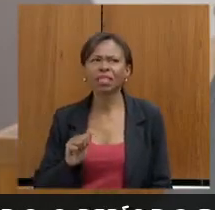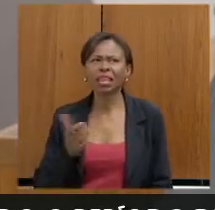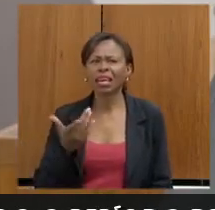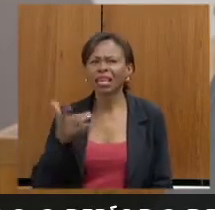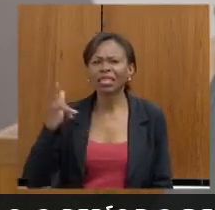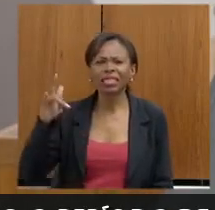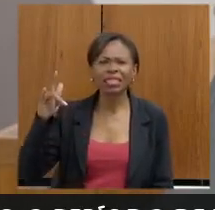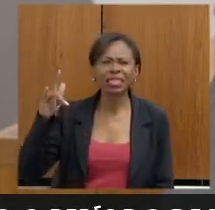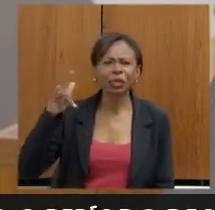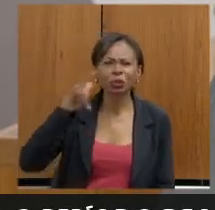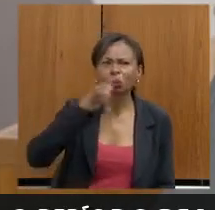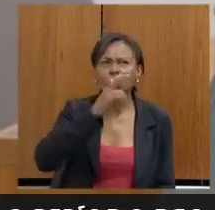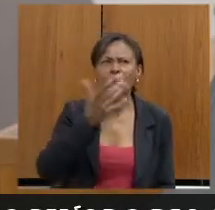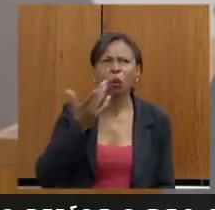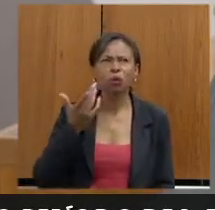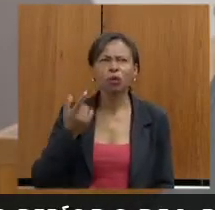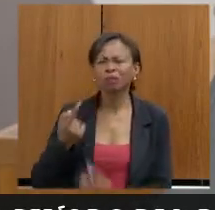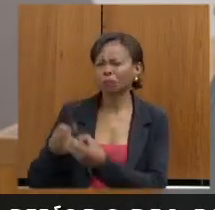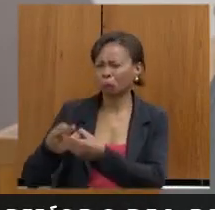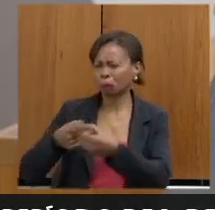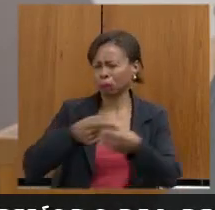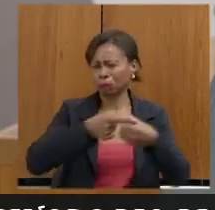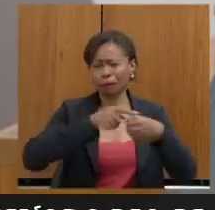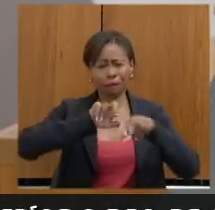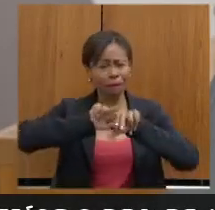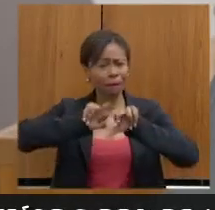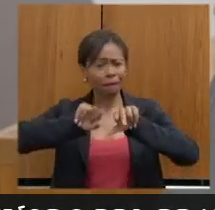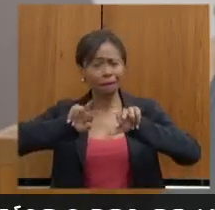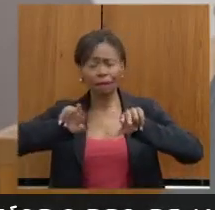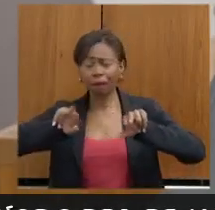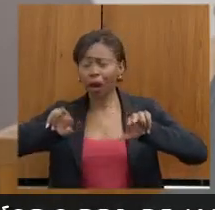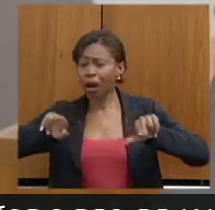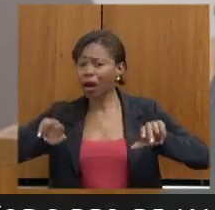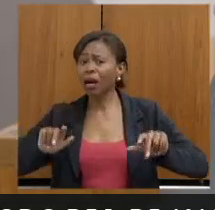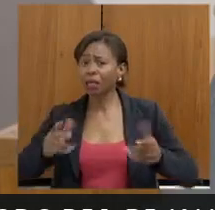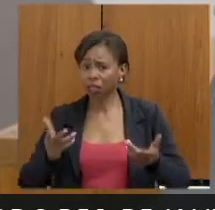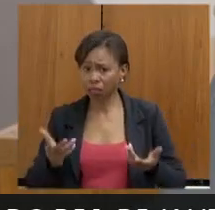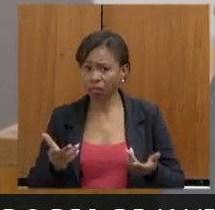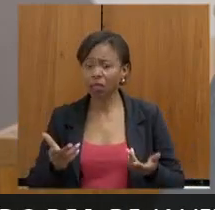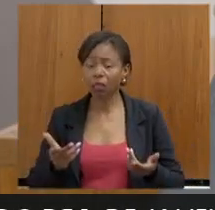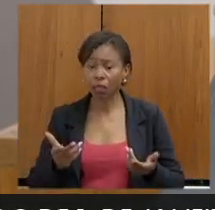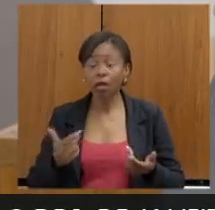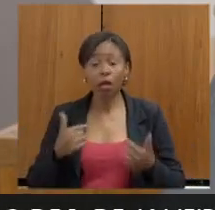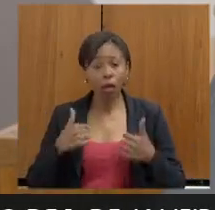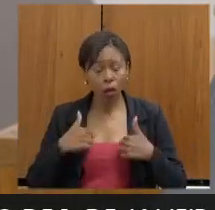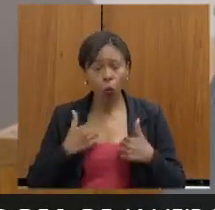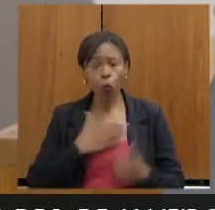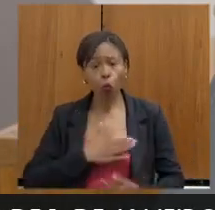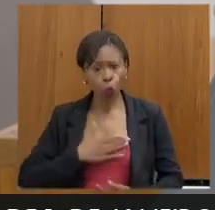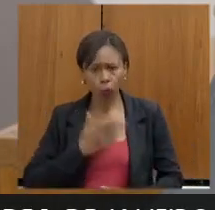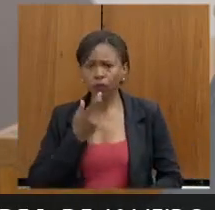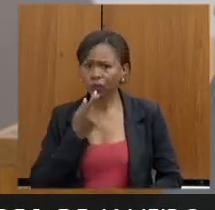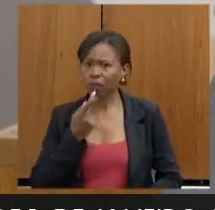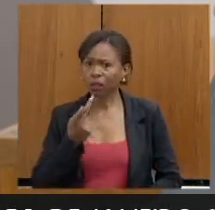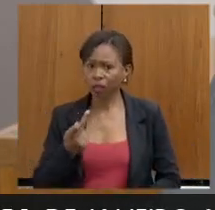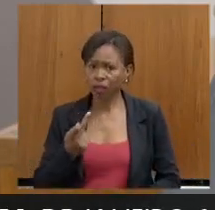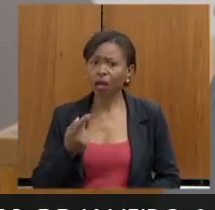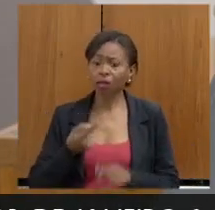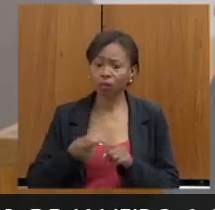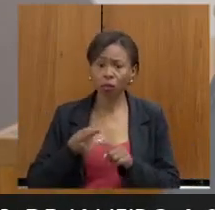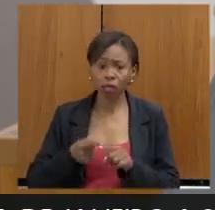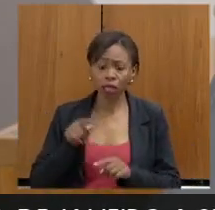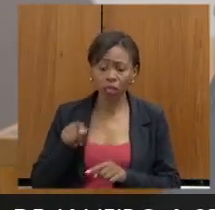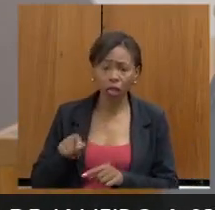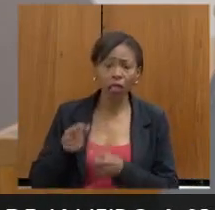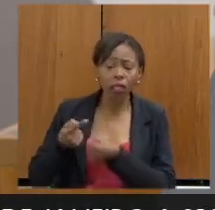Então são muitas eu nem me recordo assim né mas eu eu faço muita questão de estar contemplando o pessoal que tá lá